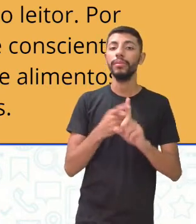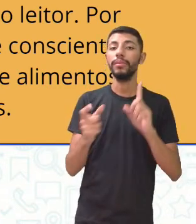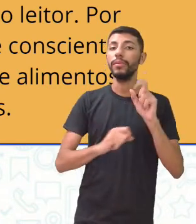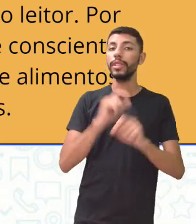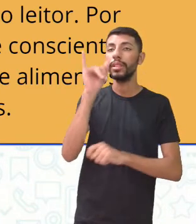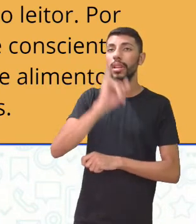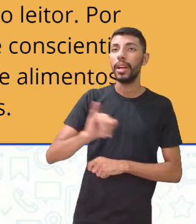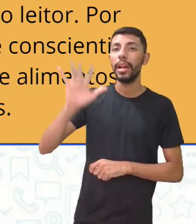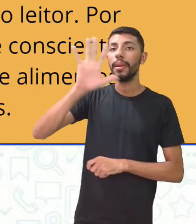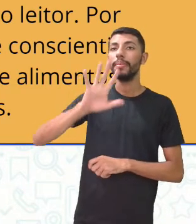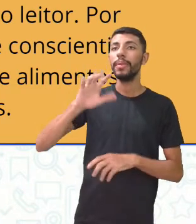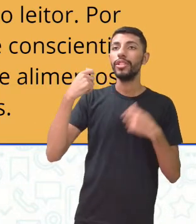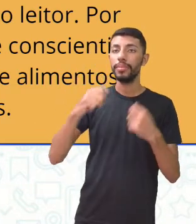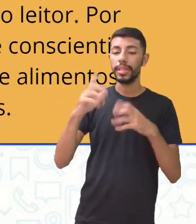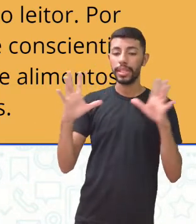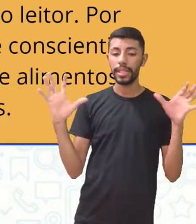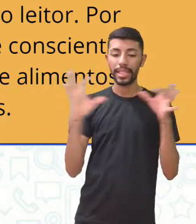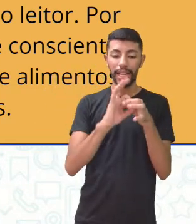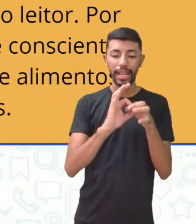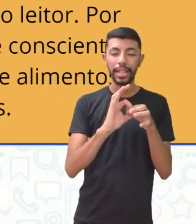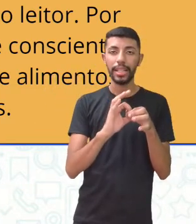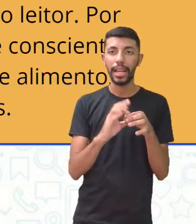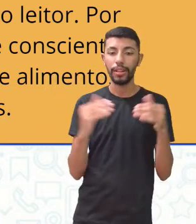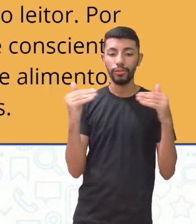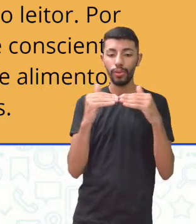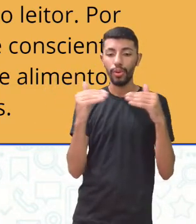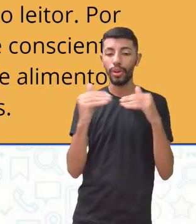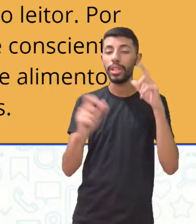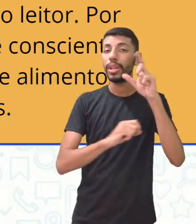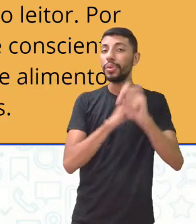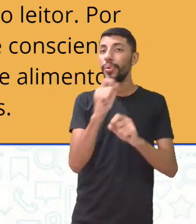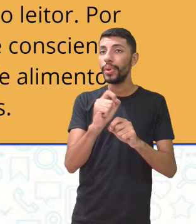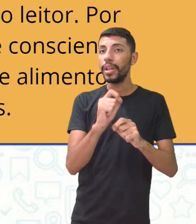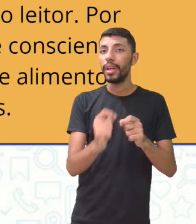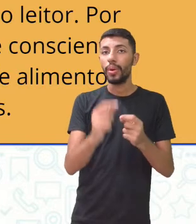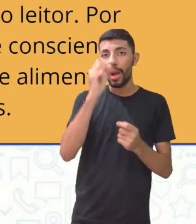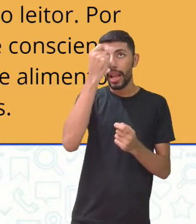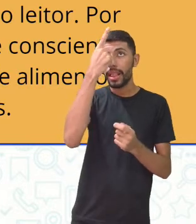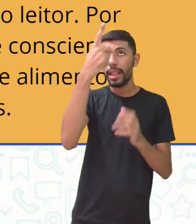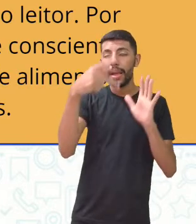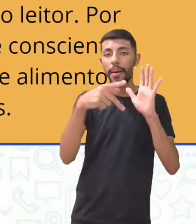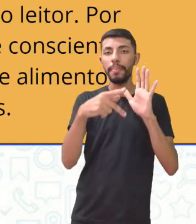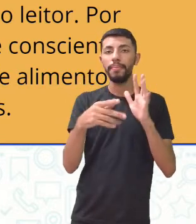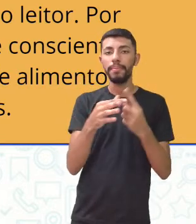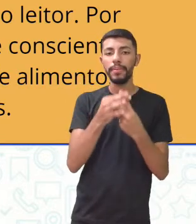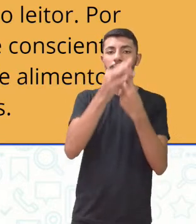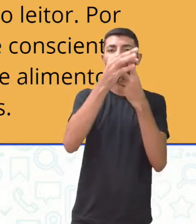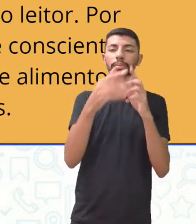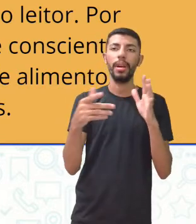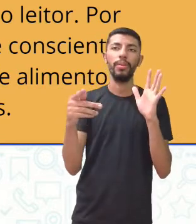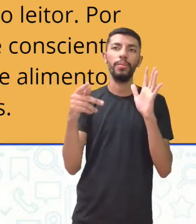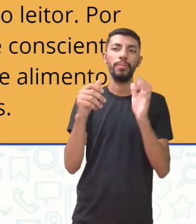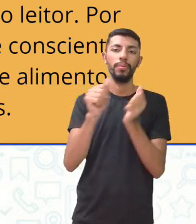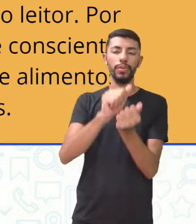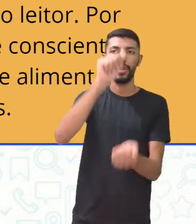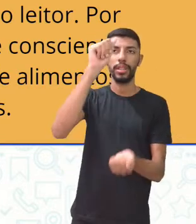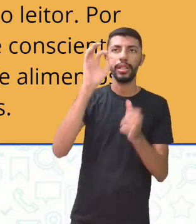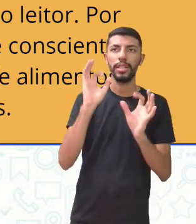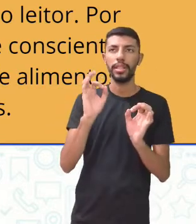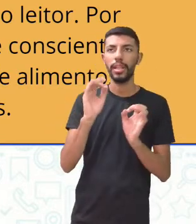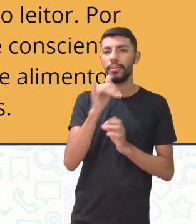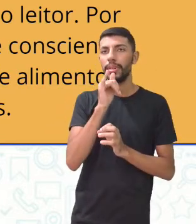em concordância com a ideia principal do cartaz. Por exemplo, eu não posso usar um cartaz, querer fazer um